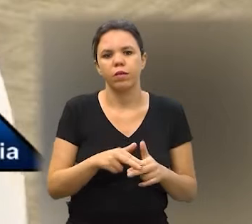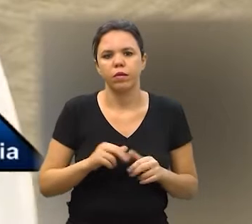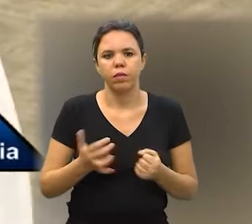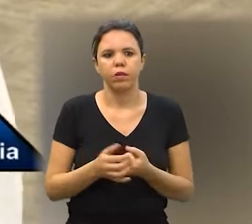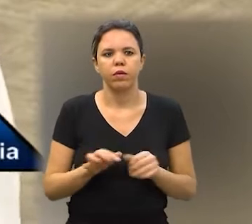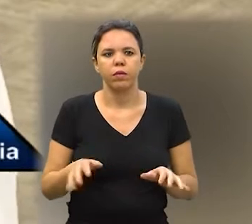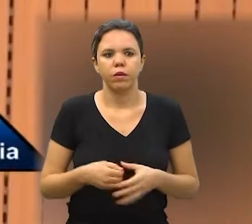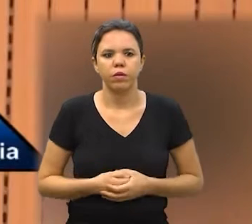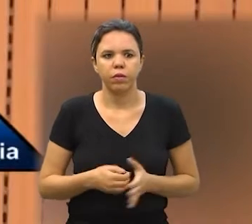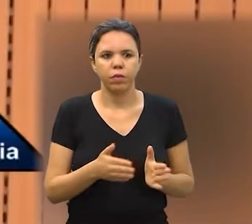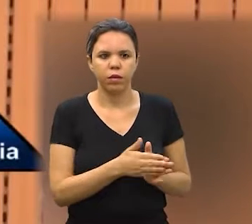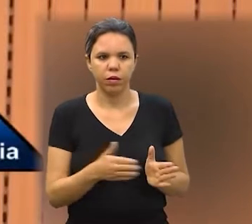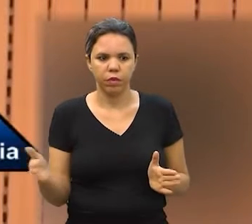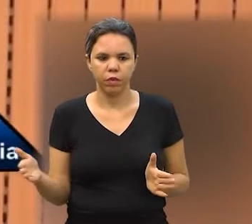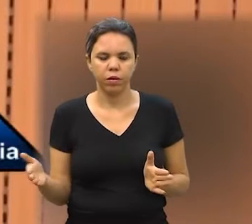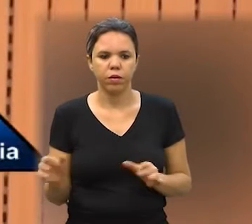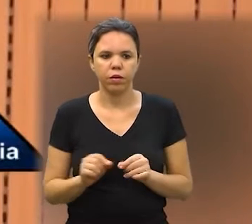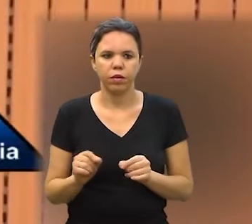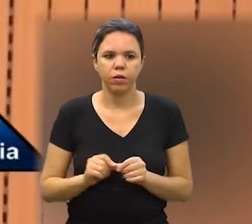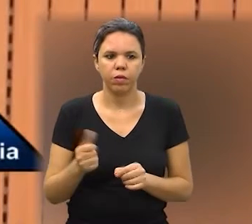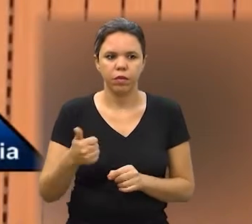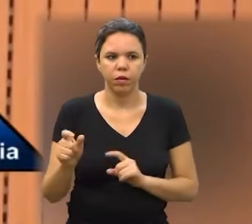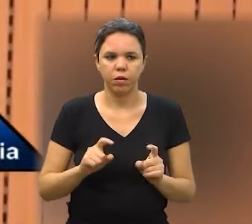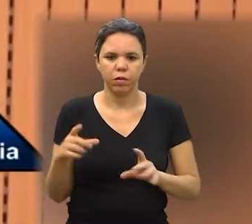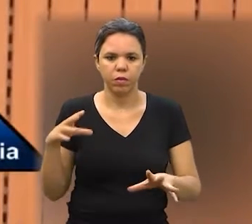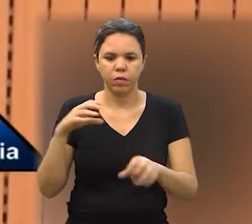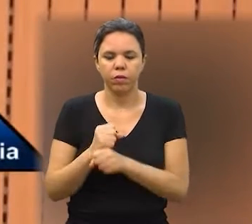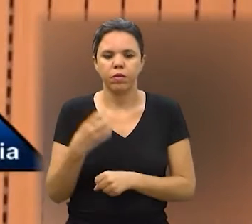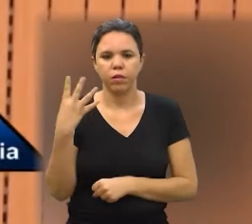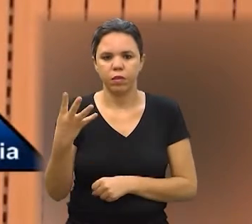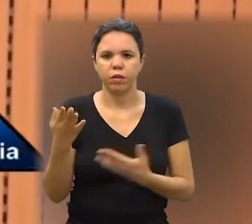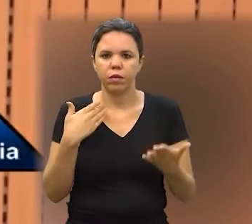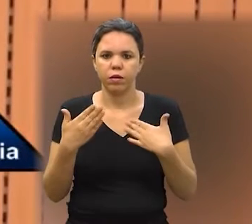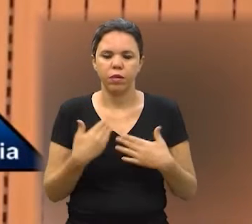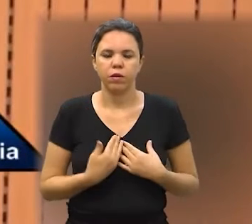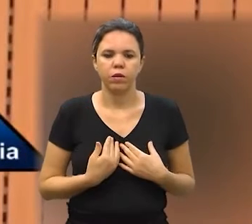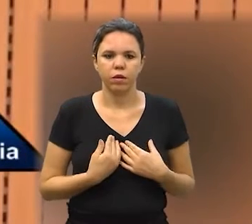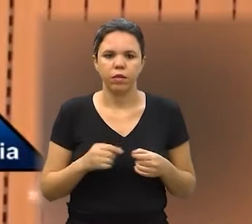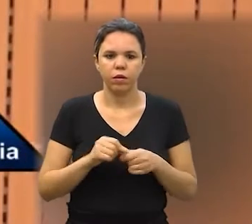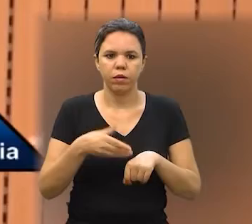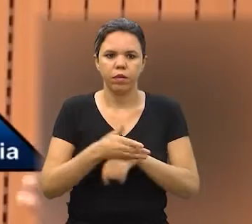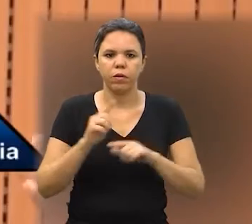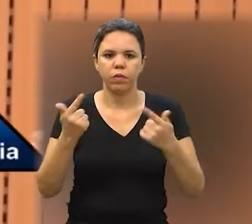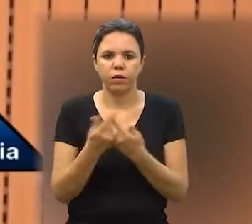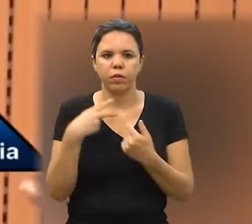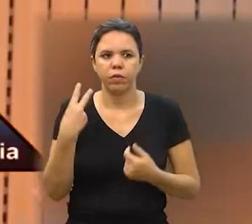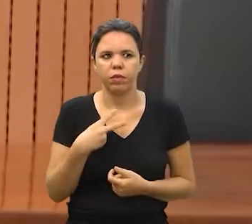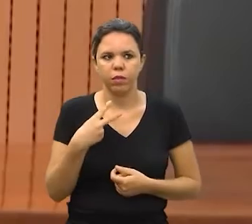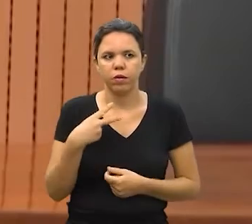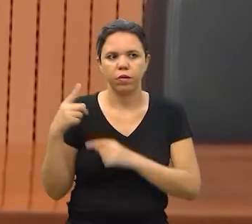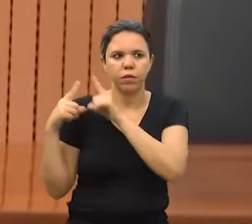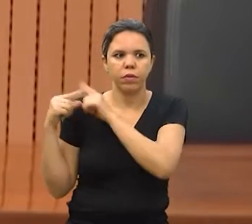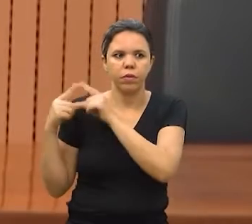justamente por conta da pandemia. Durante o período foram feitas 11 reuniões e 4 debates. Fazem parte do grupo os